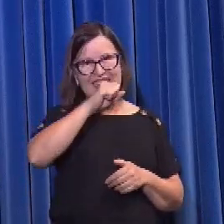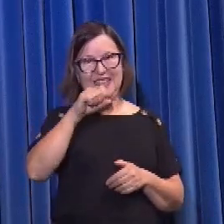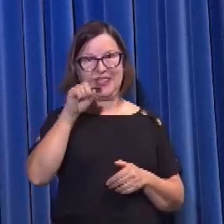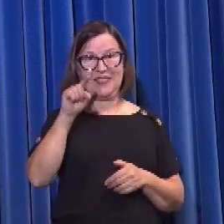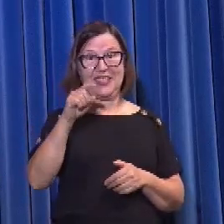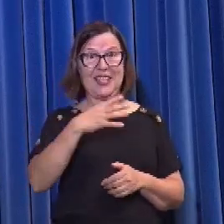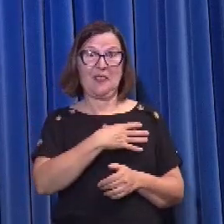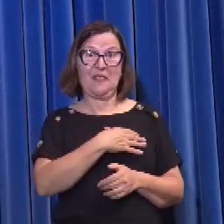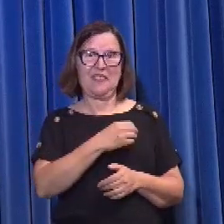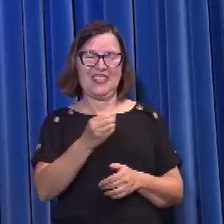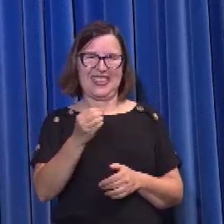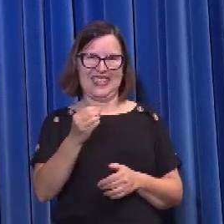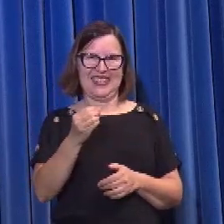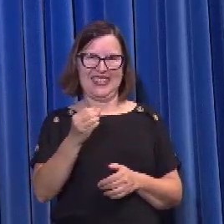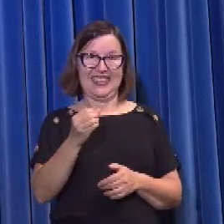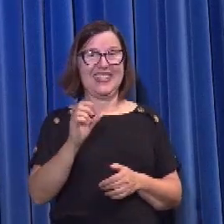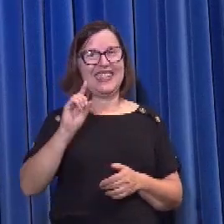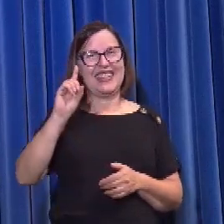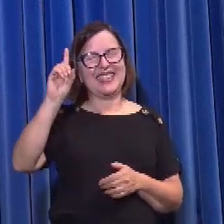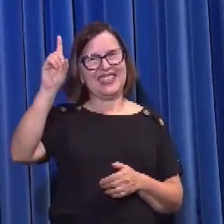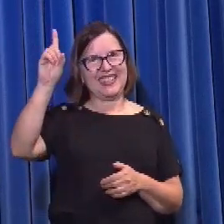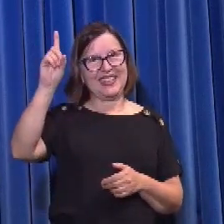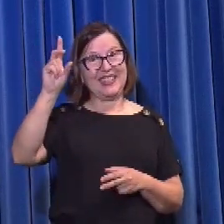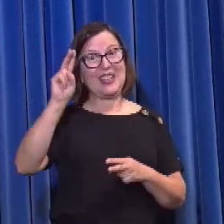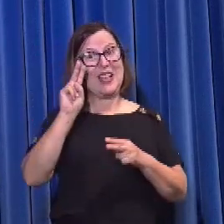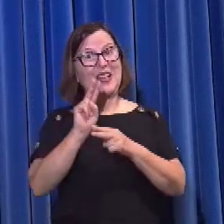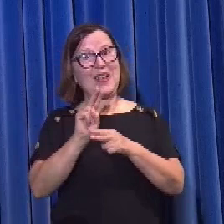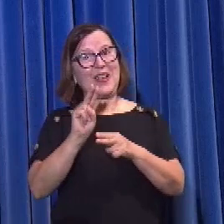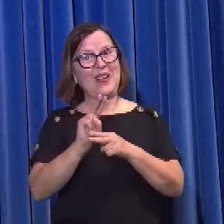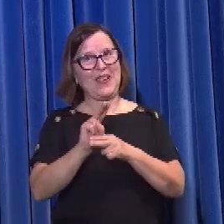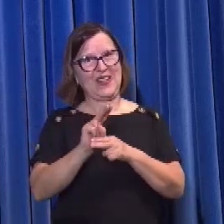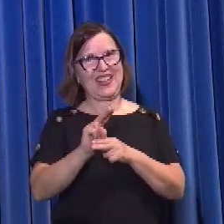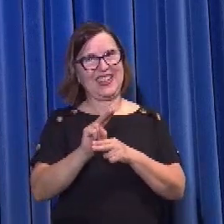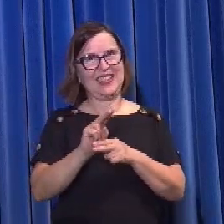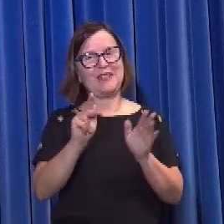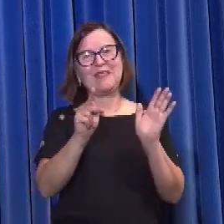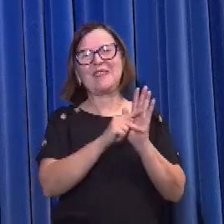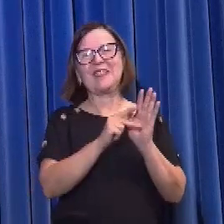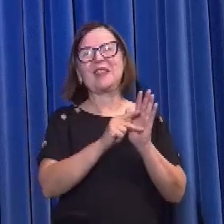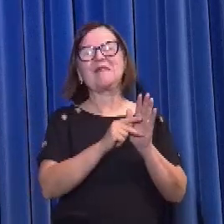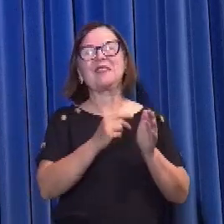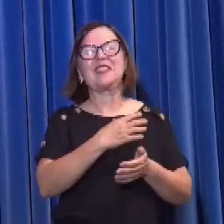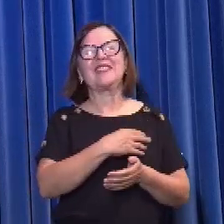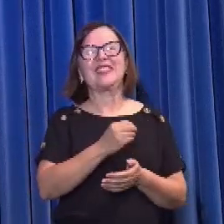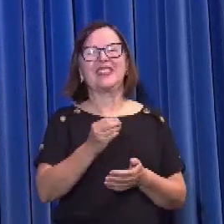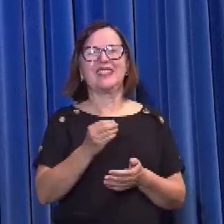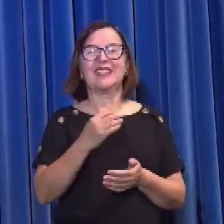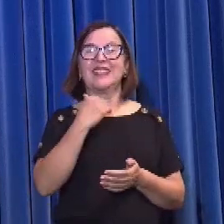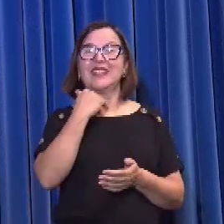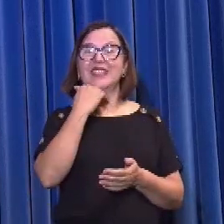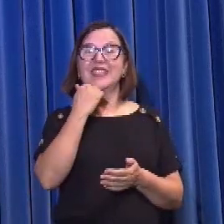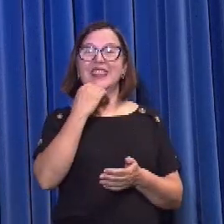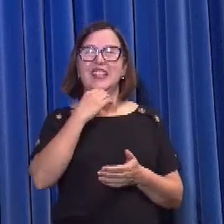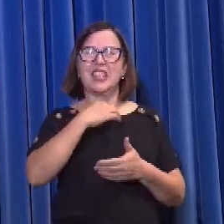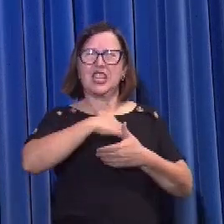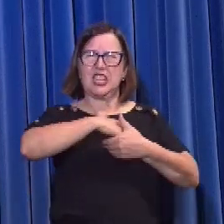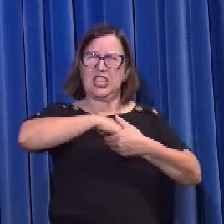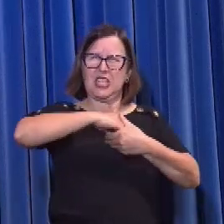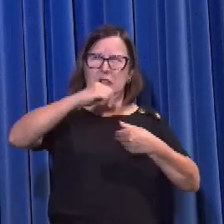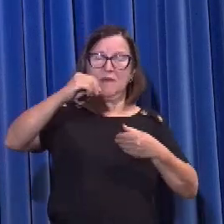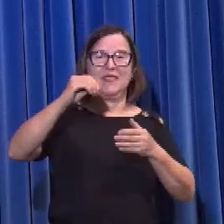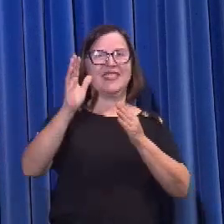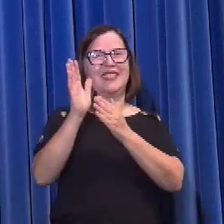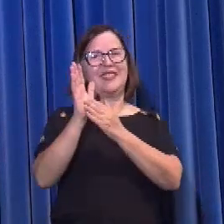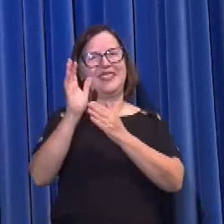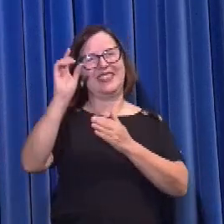é filho e que Deus cuida dos teus filhos. Que ninguém pode ser arrebatado das mãos de